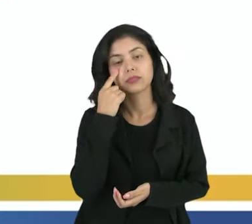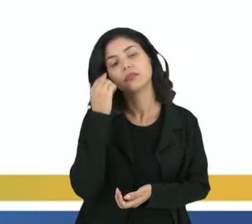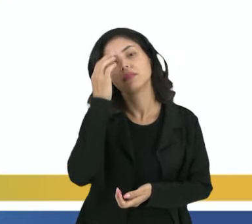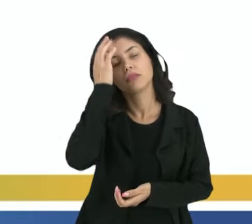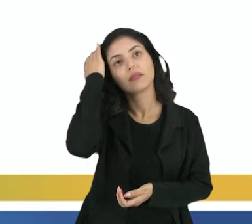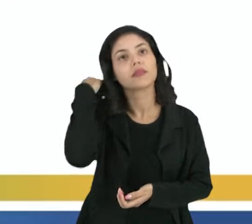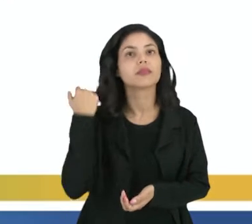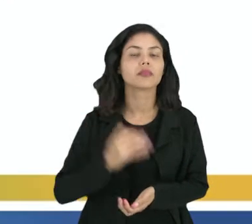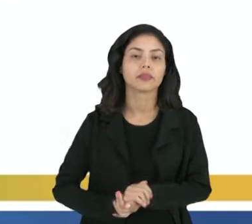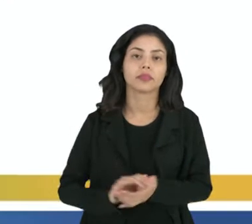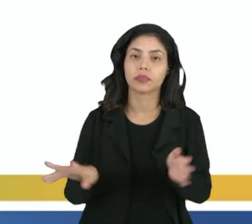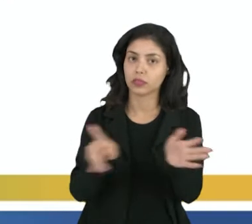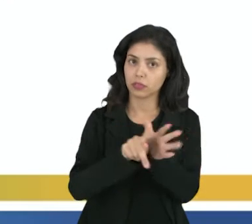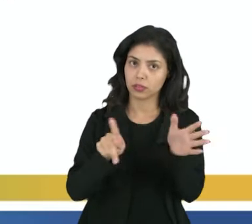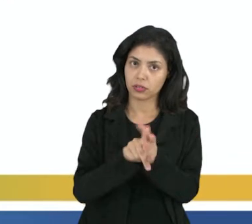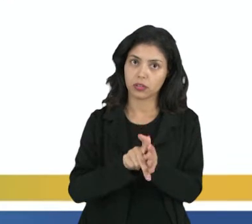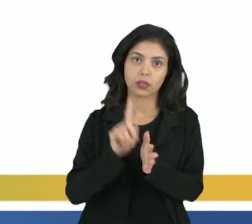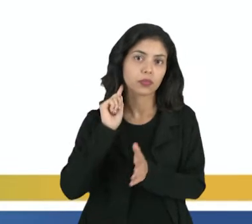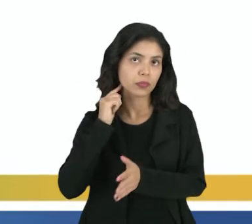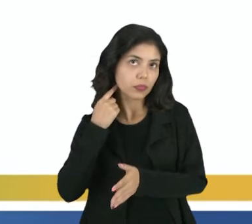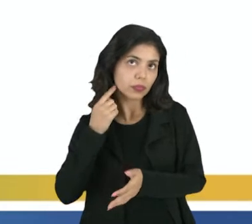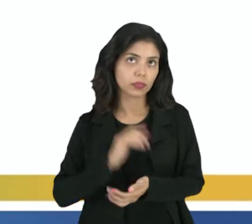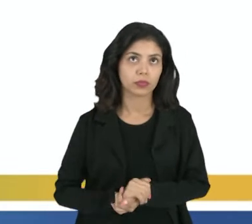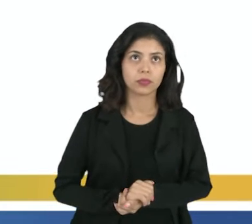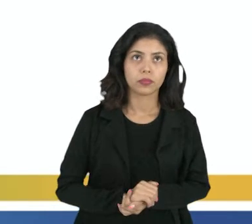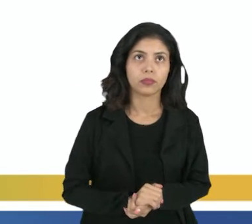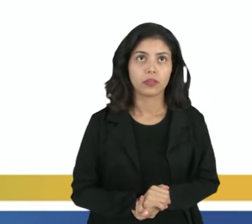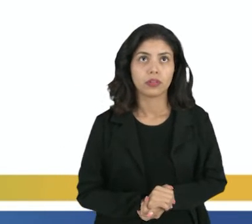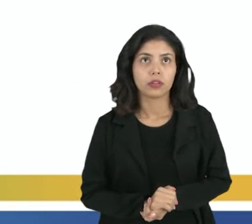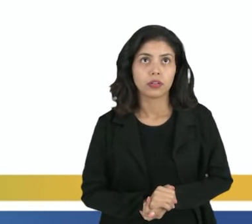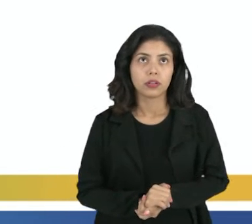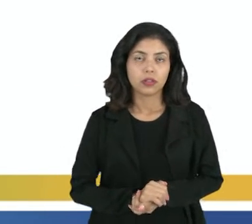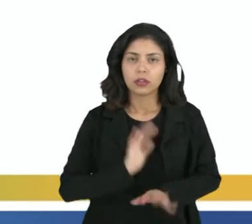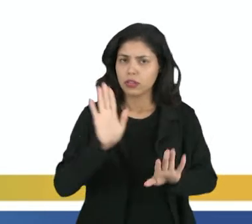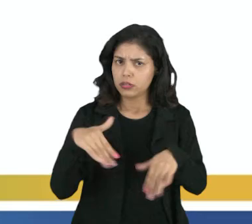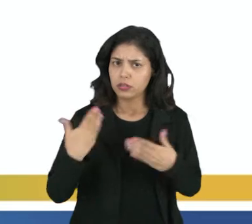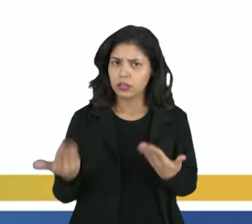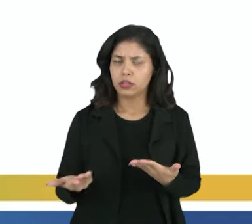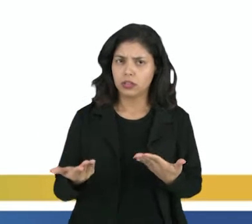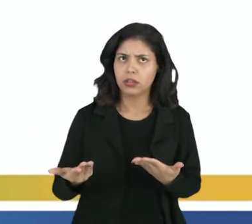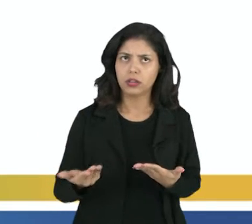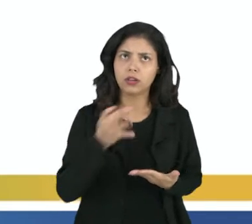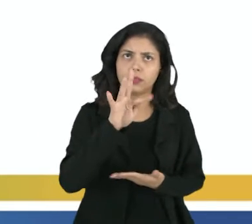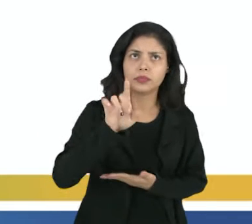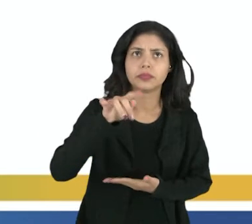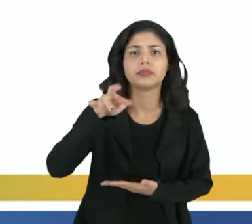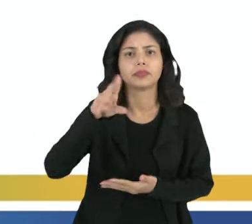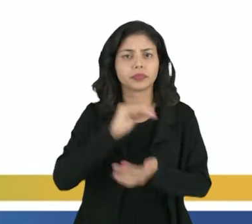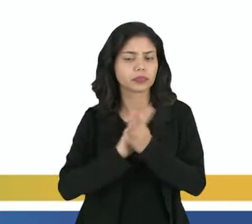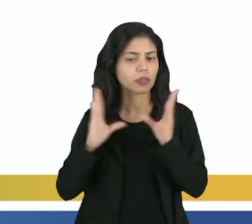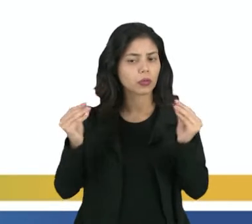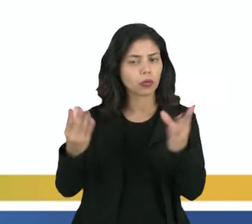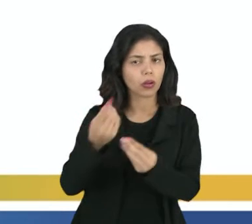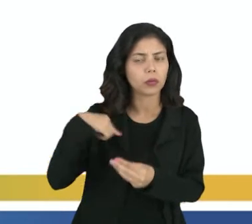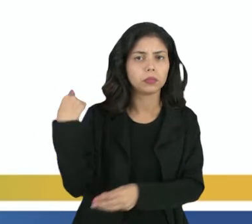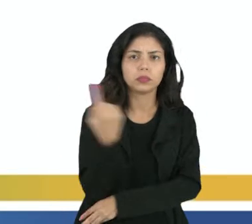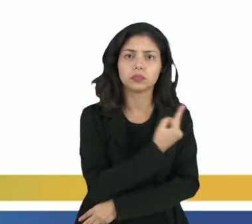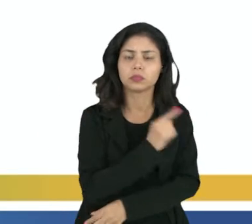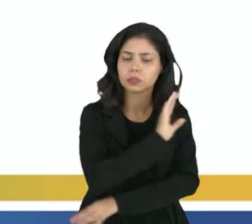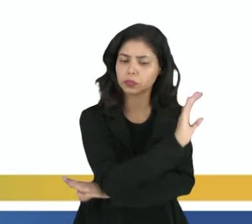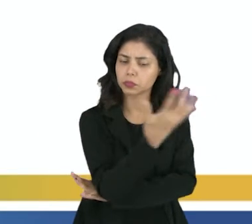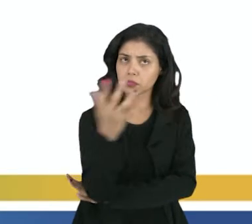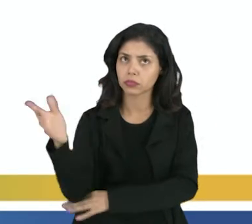que é ele é classificado como um poluente e quais são os efeitos essa substância ao meio ambiente